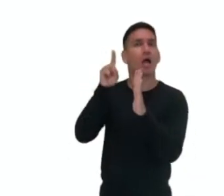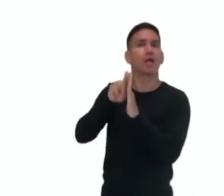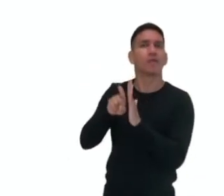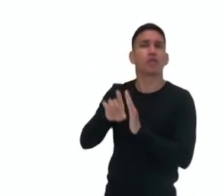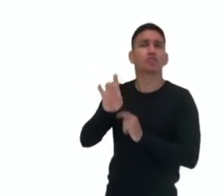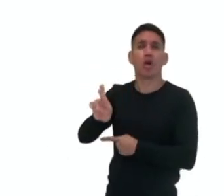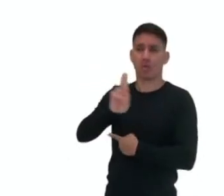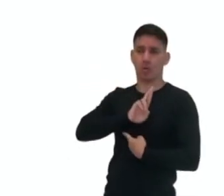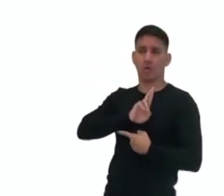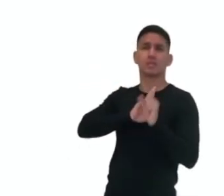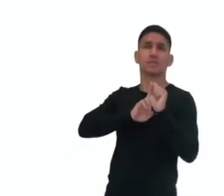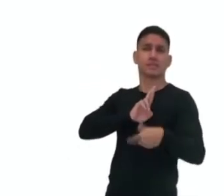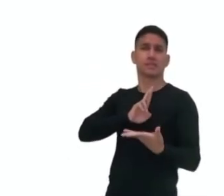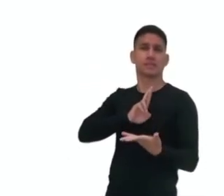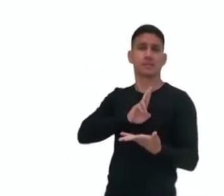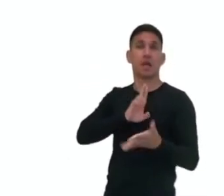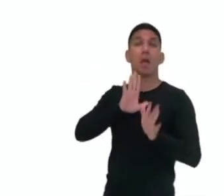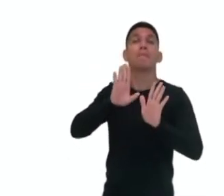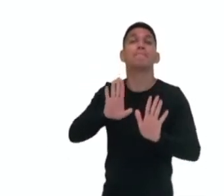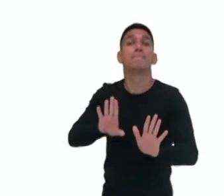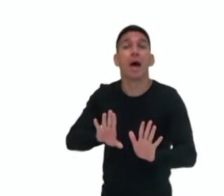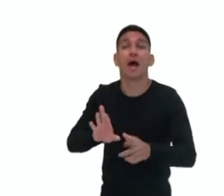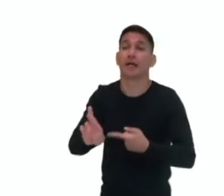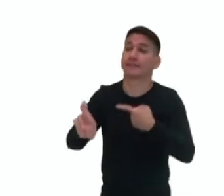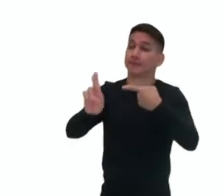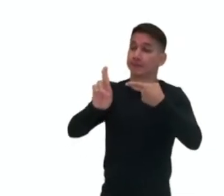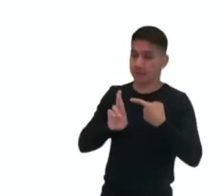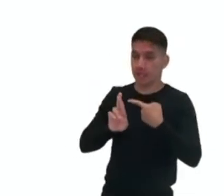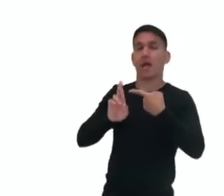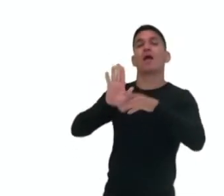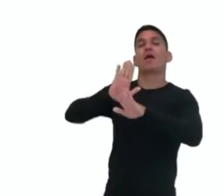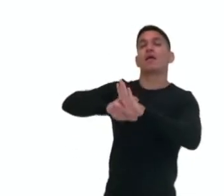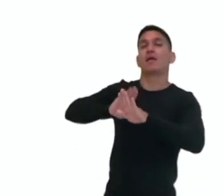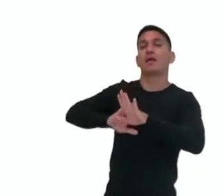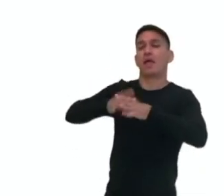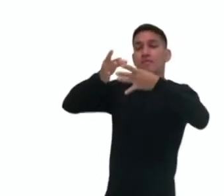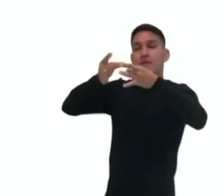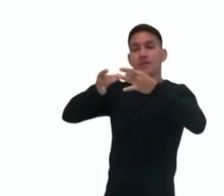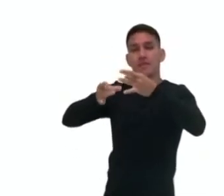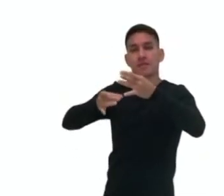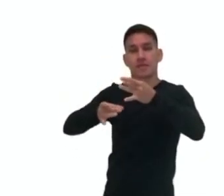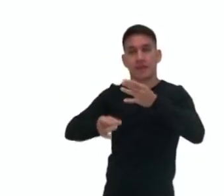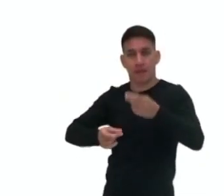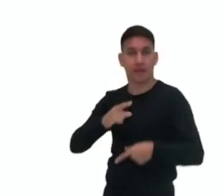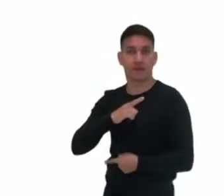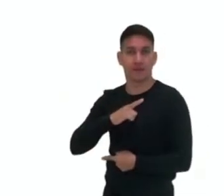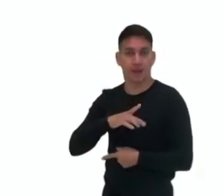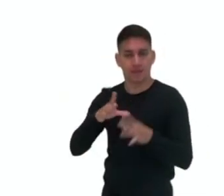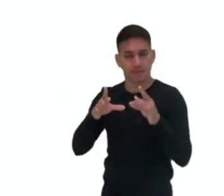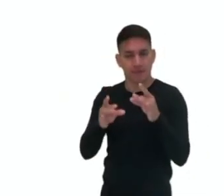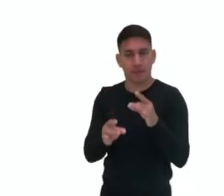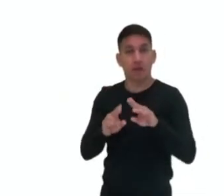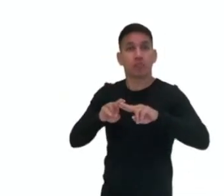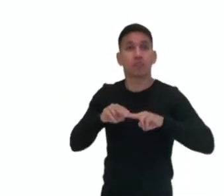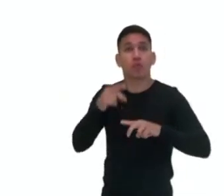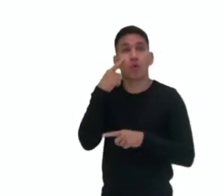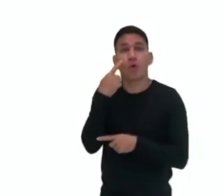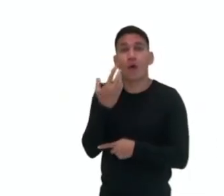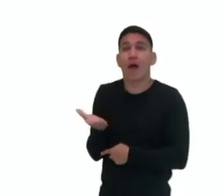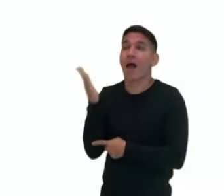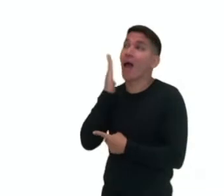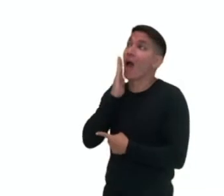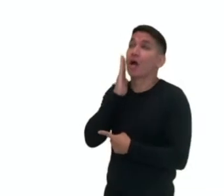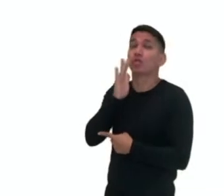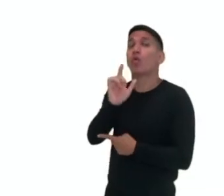Sim. Mas ela traz outras questões para o debate, não é mesmo? Então, coloquei aqui em azul o